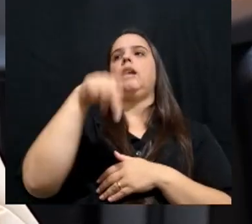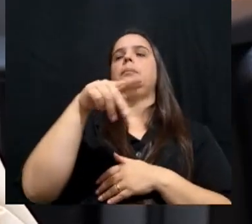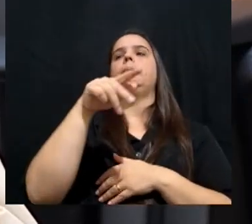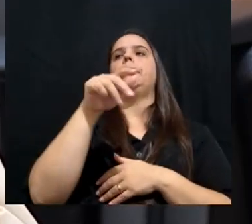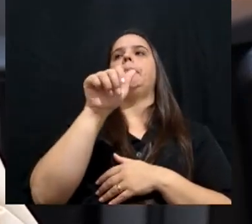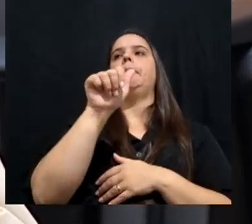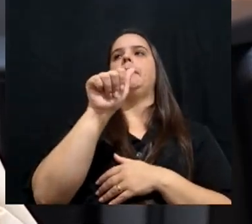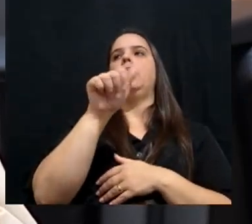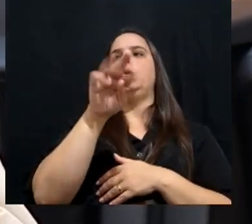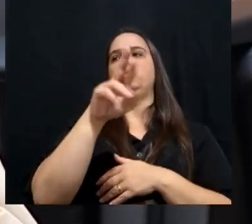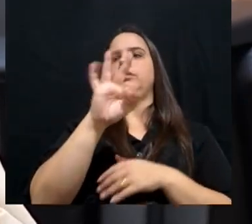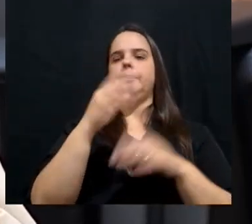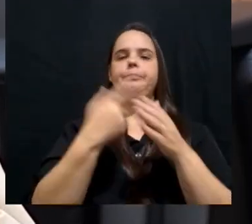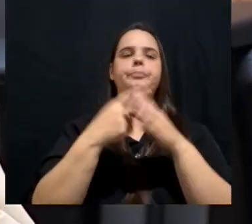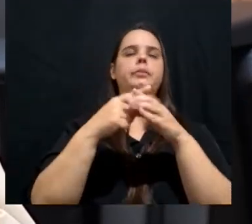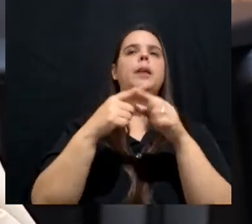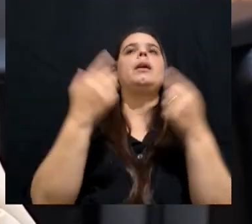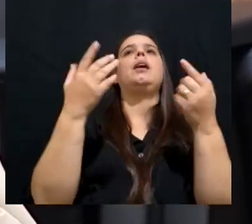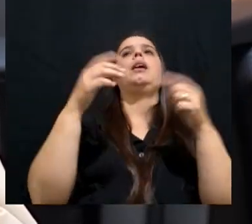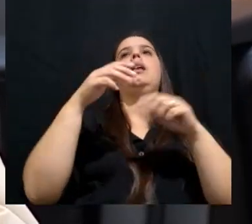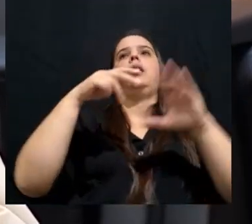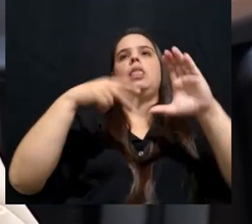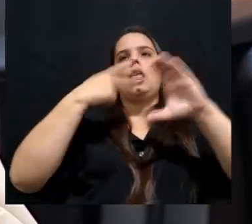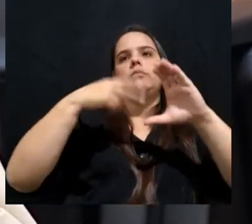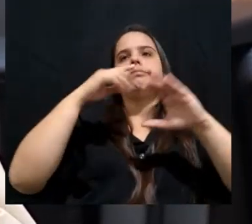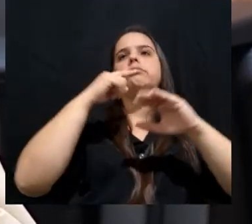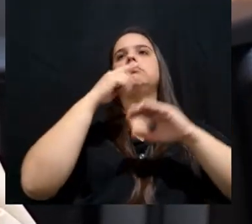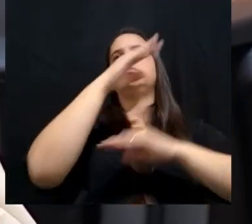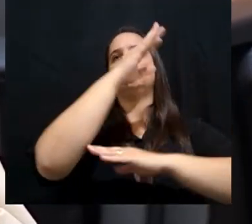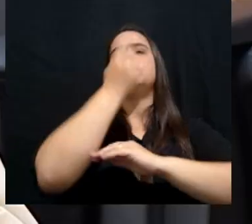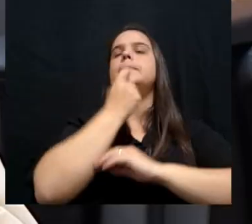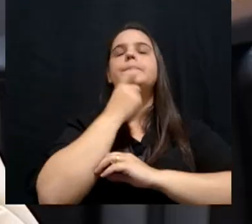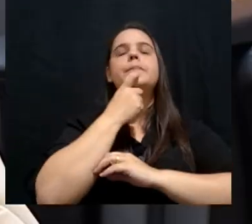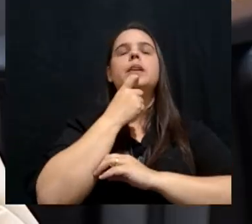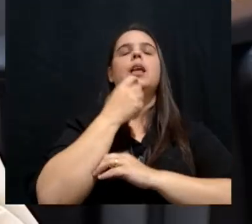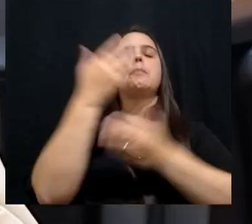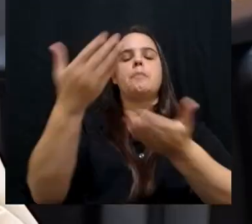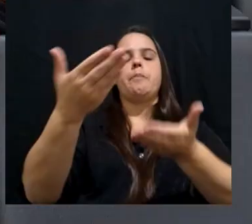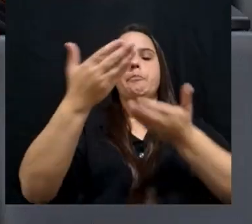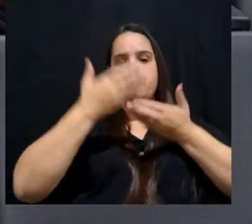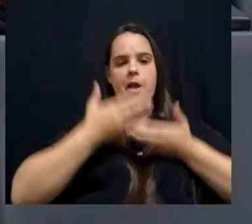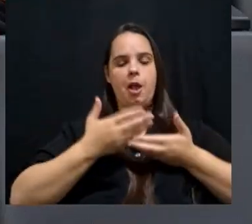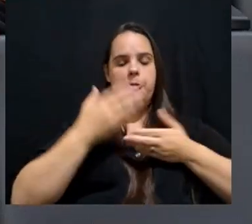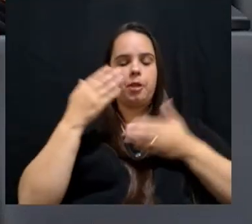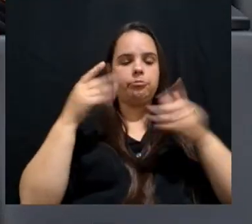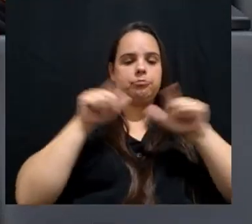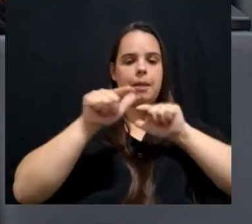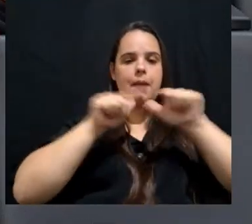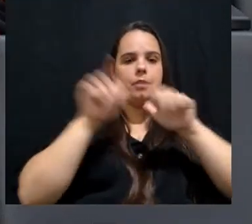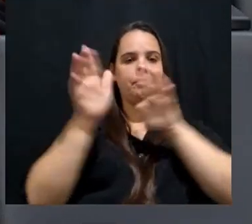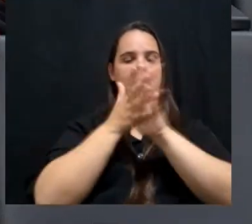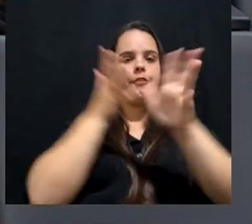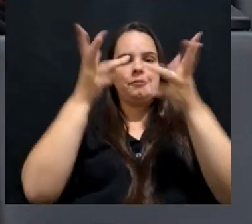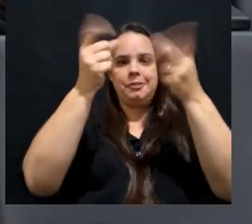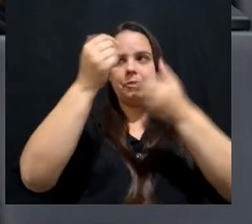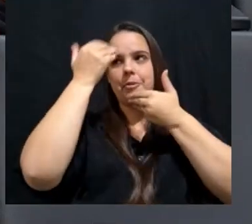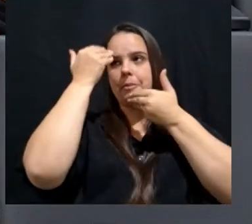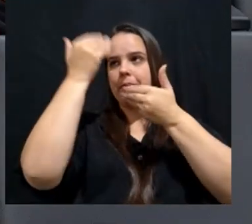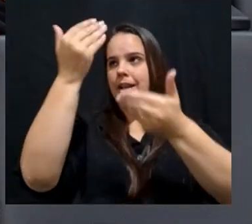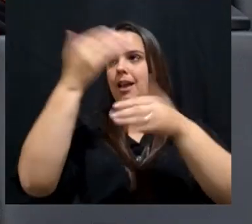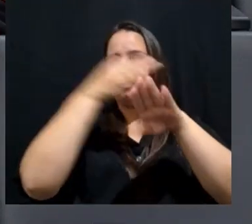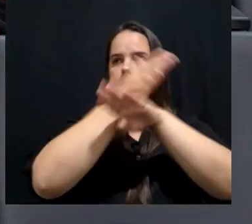Câmara, da TV Câmara Campinas, aí pelo convite e pelo excelente trabalho. Muito obrigada pela sua participação,